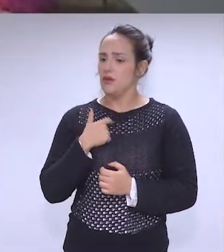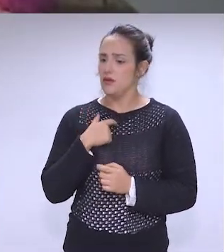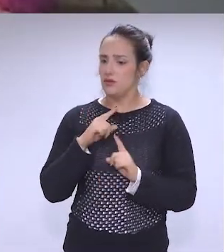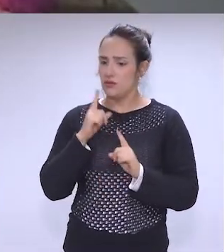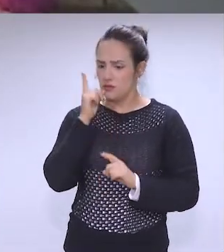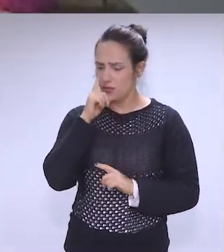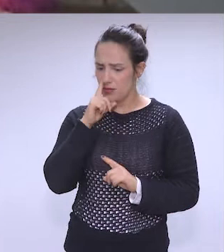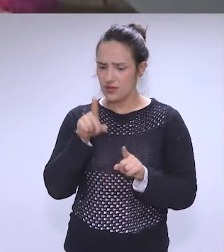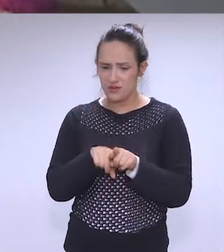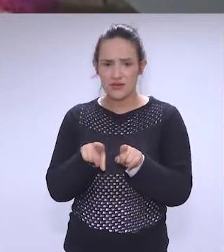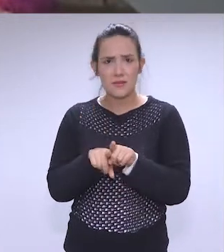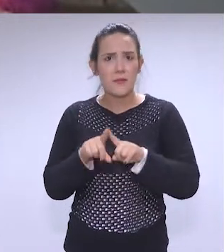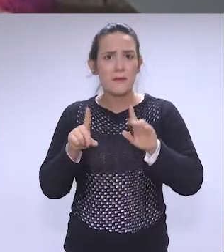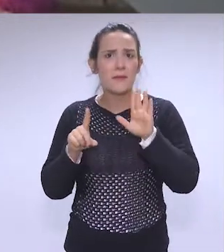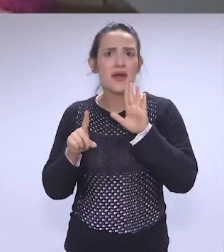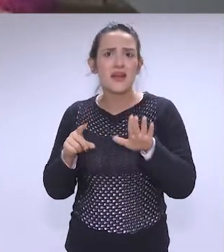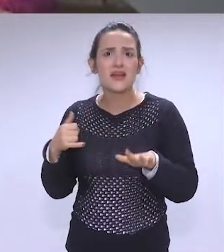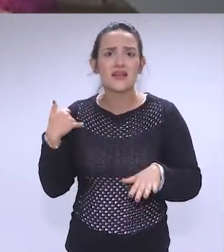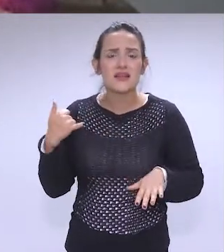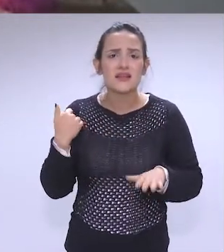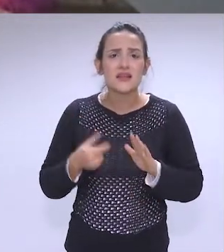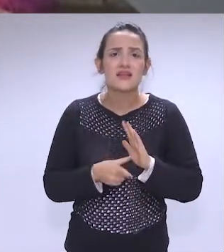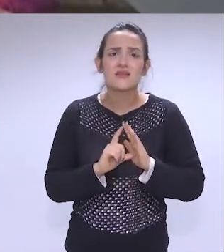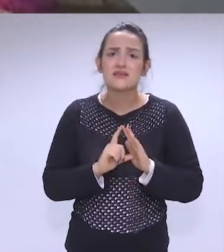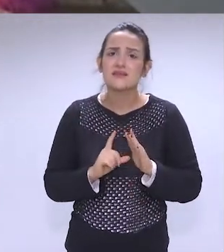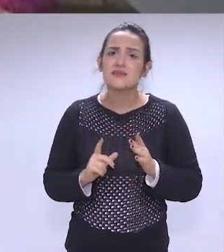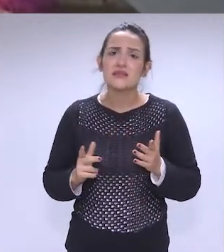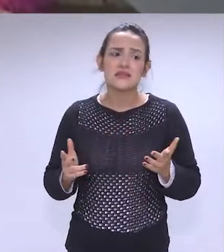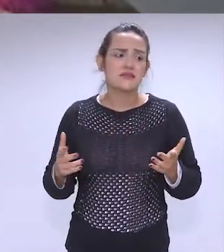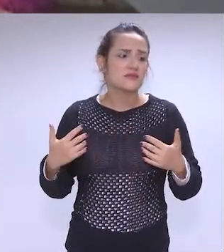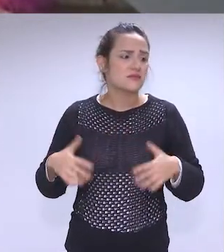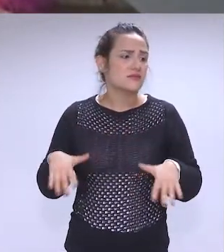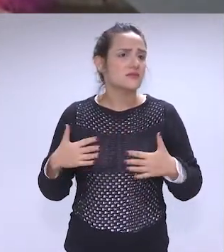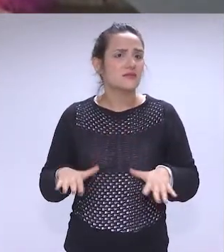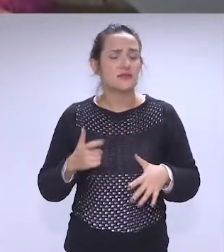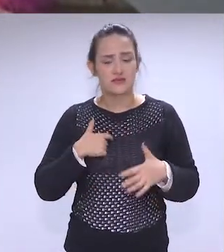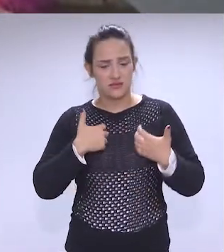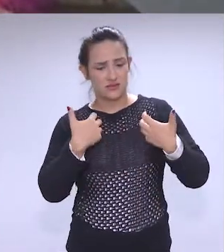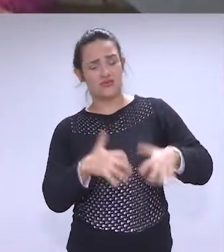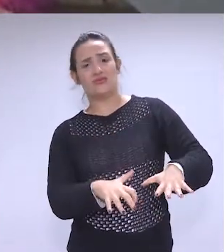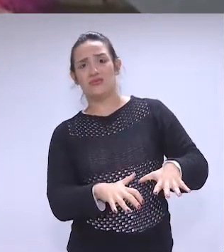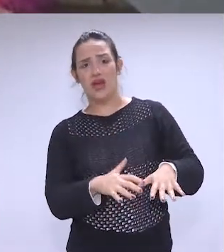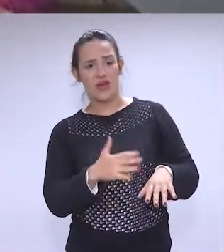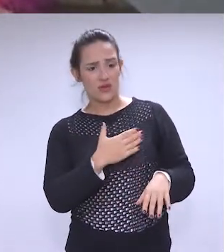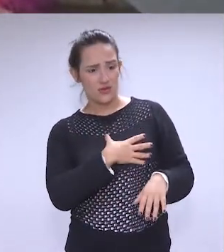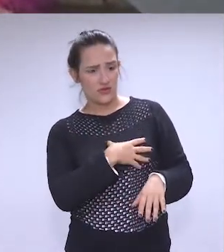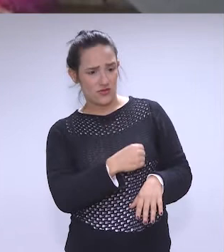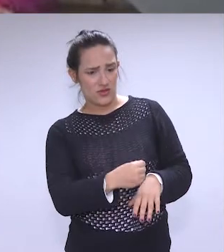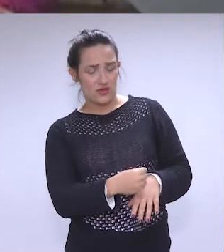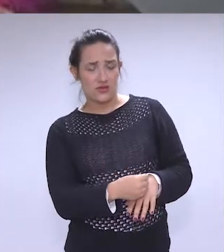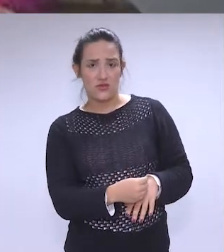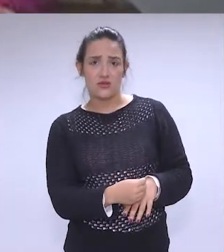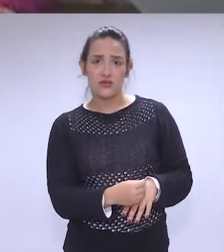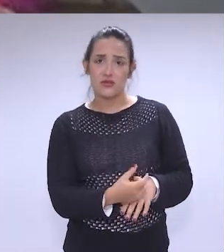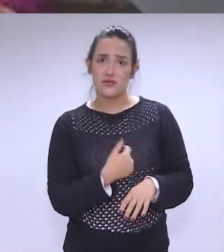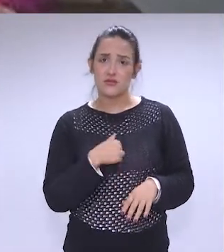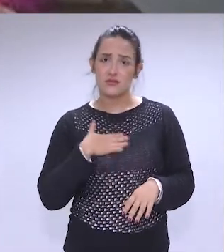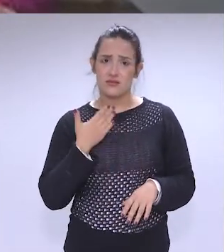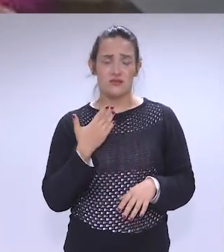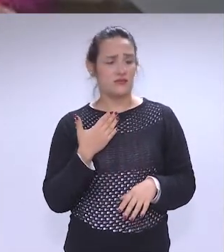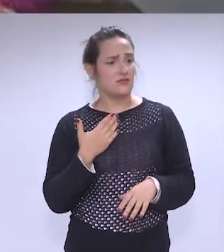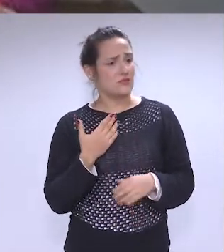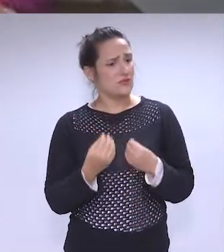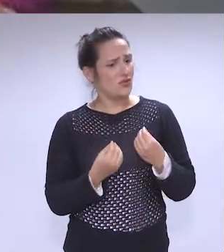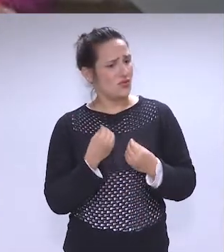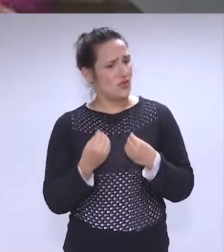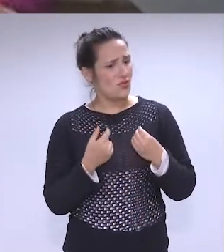mulher, querer ter um filho. Mas quando a gente fala assim, não quero, aí que aparece a notícia. Parece uma coisa que vem